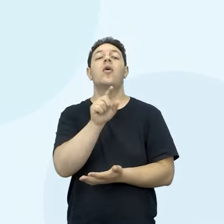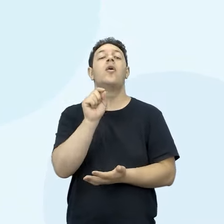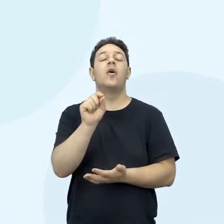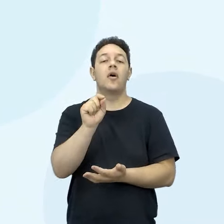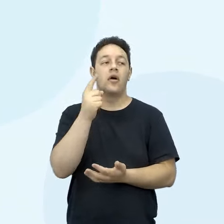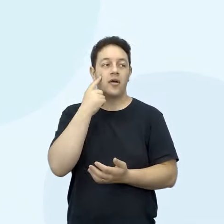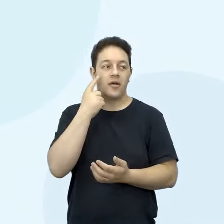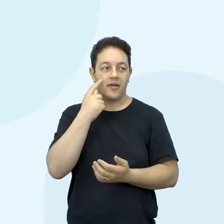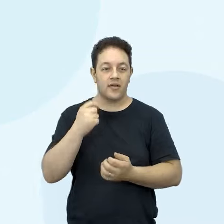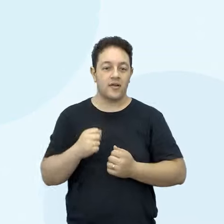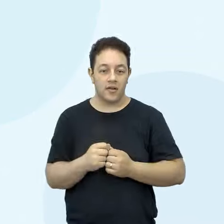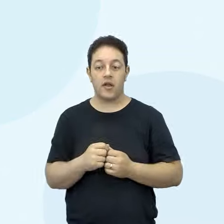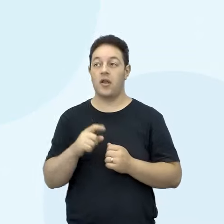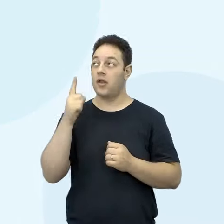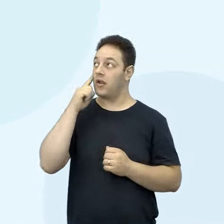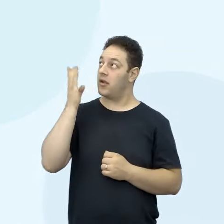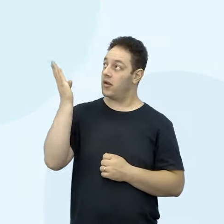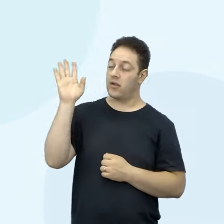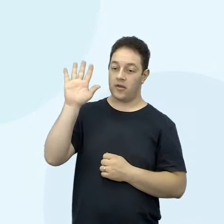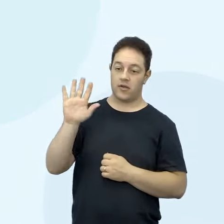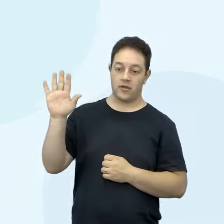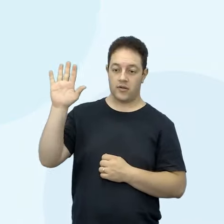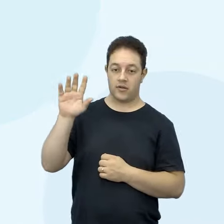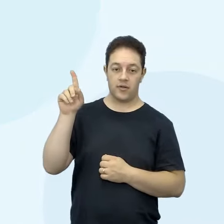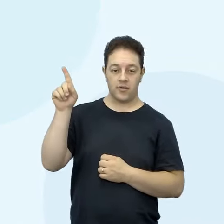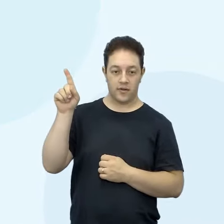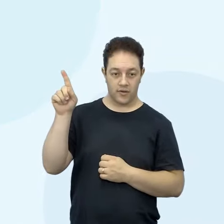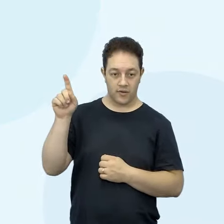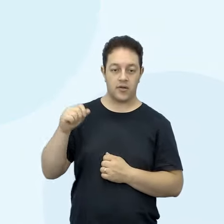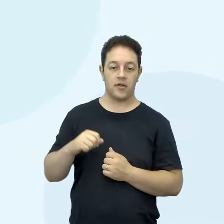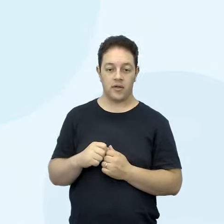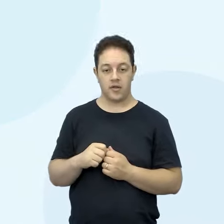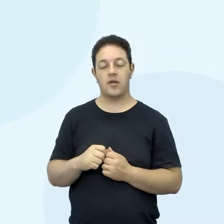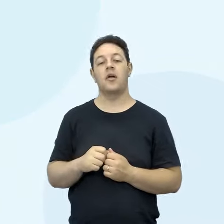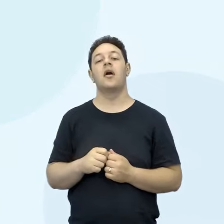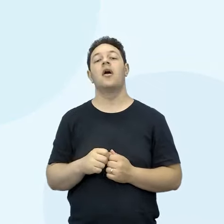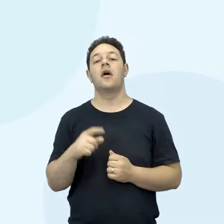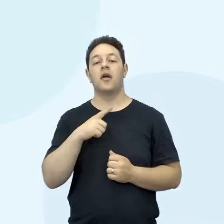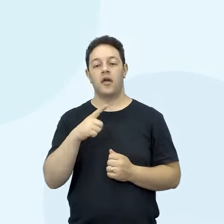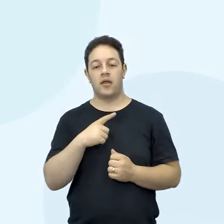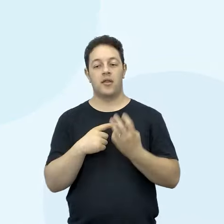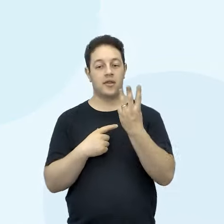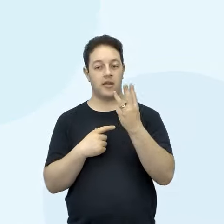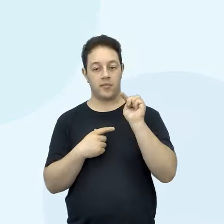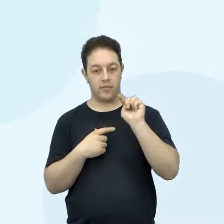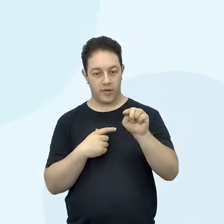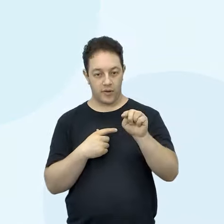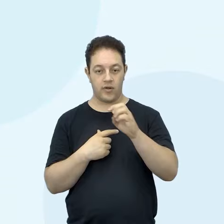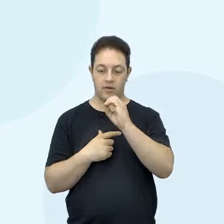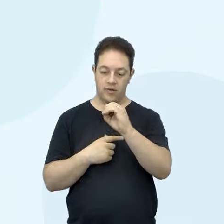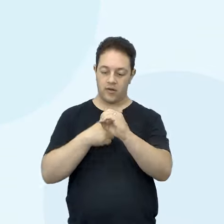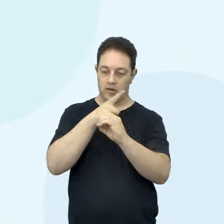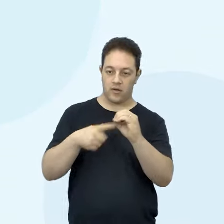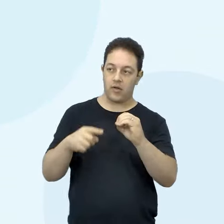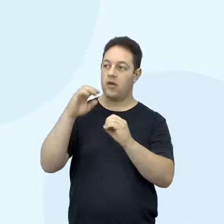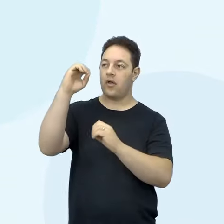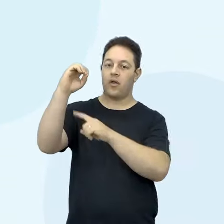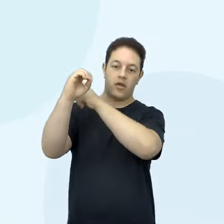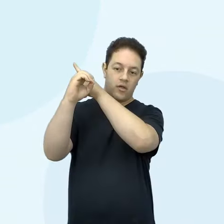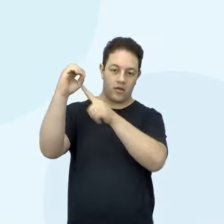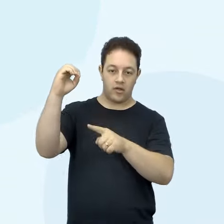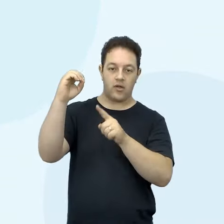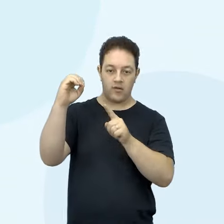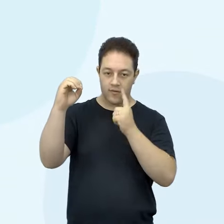que aqui eu posso ter uma expressão parecida com aquela, fazendo a mesma simplificação, quer dizer, mais ou